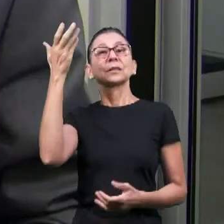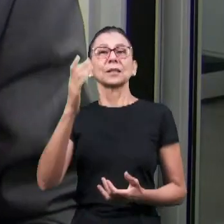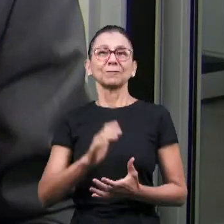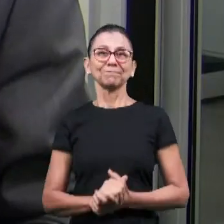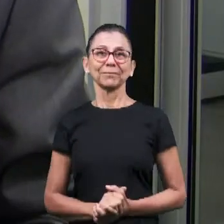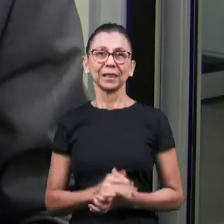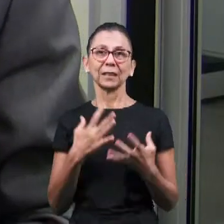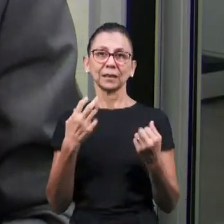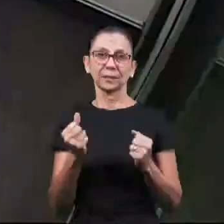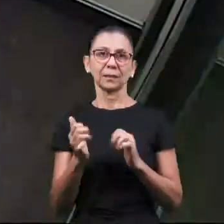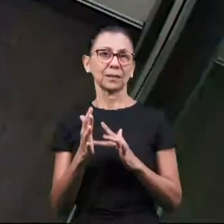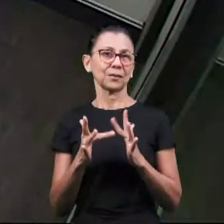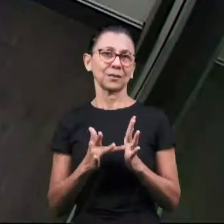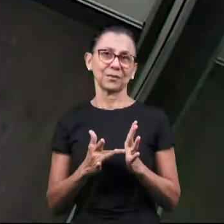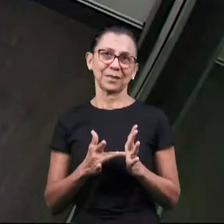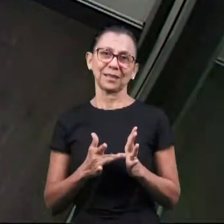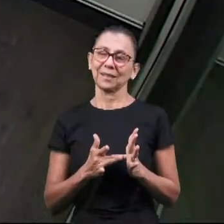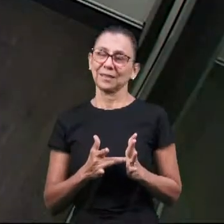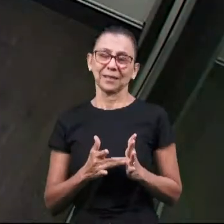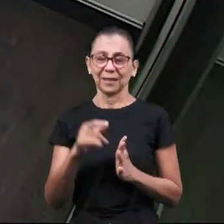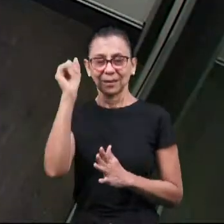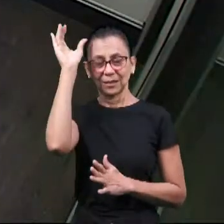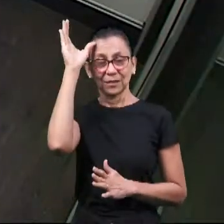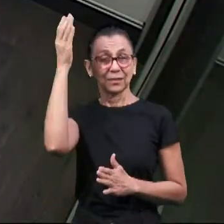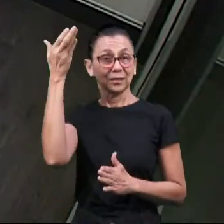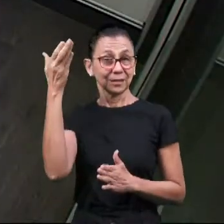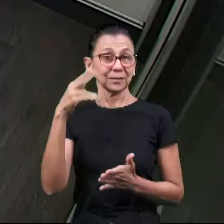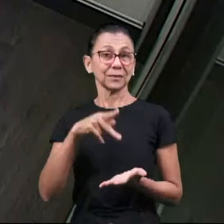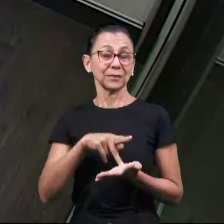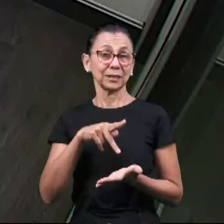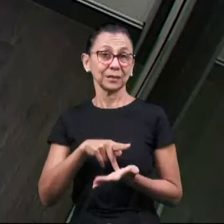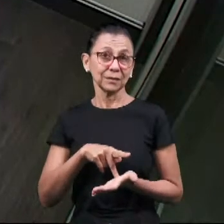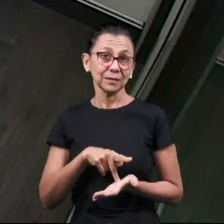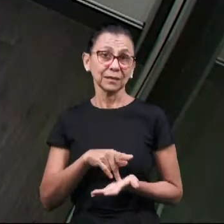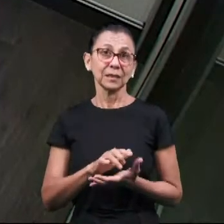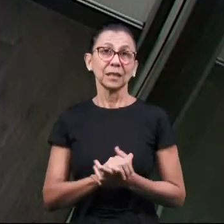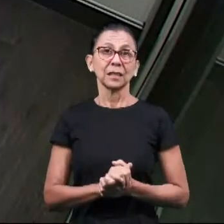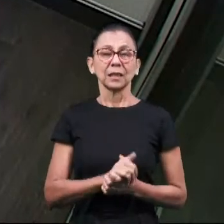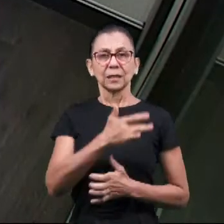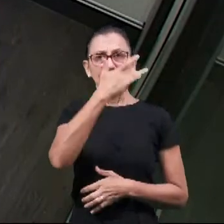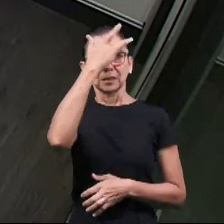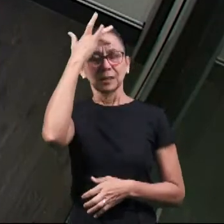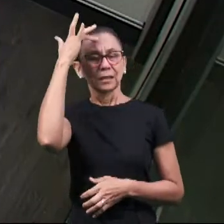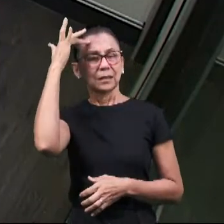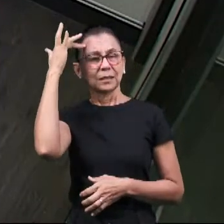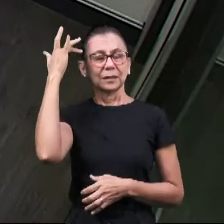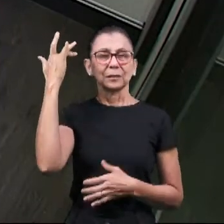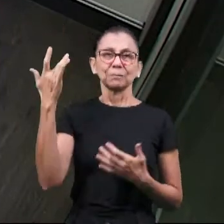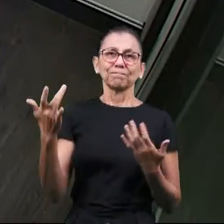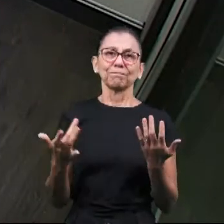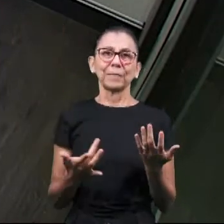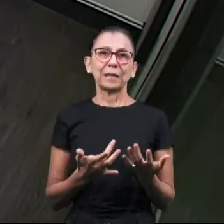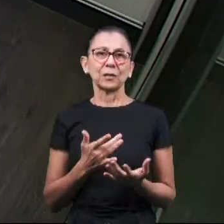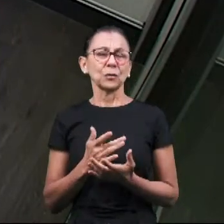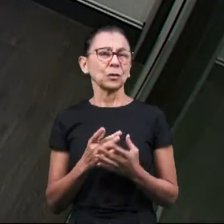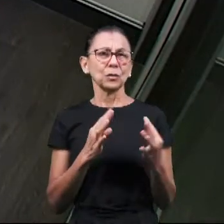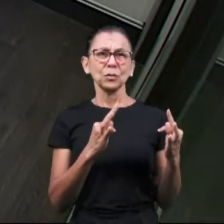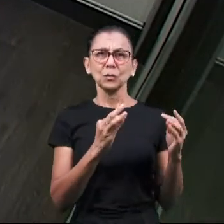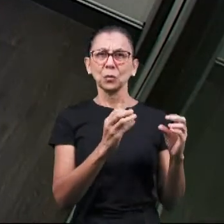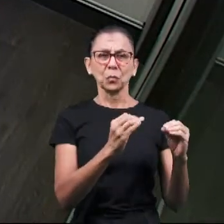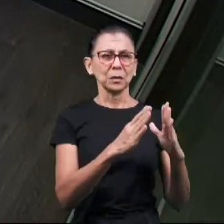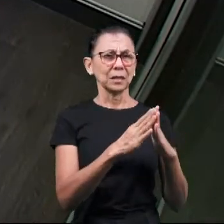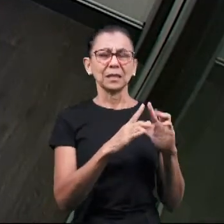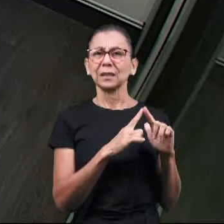Jesus. Amém. Era a solução ali, né? As pessoas não tinham mais, era todas denominações, e